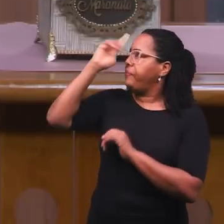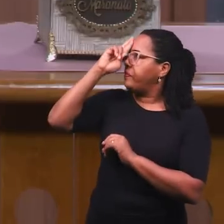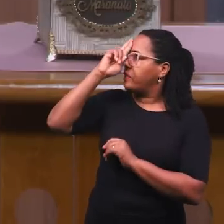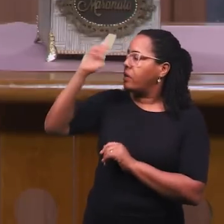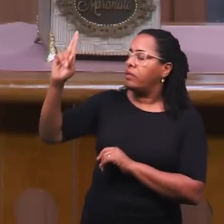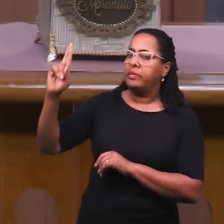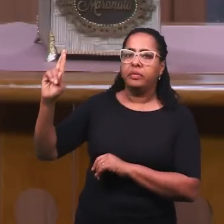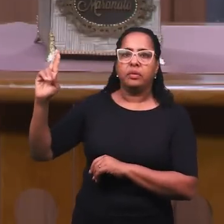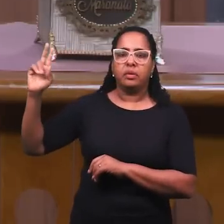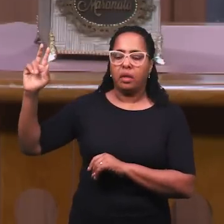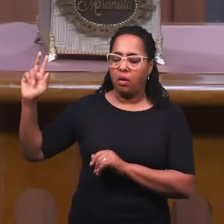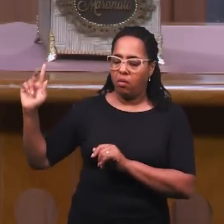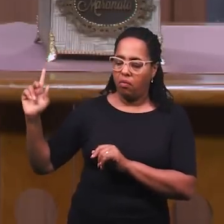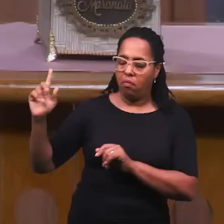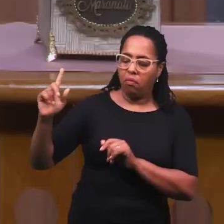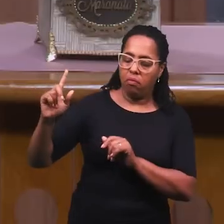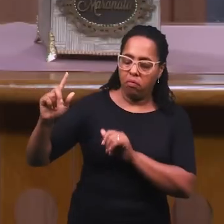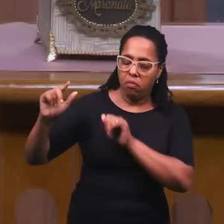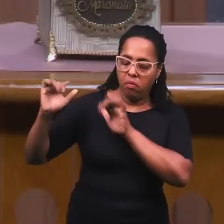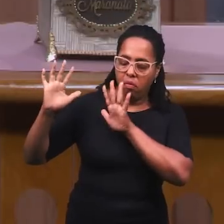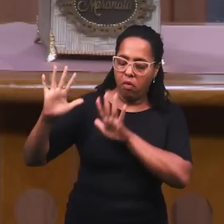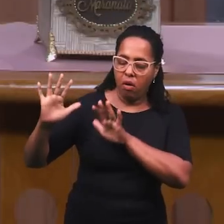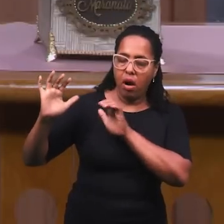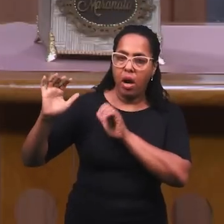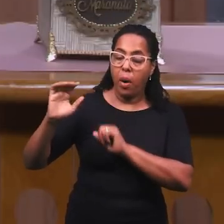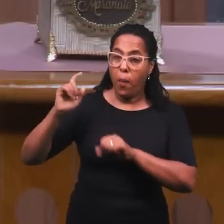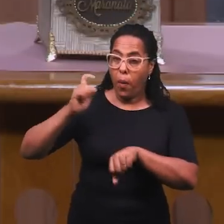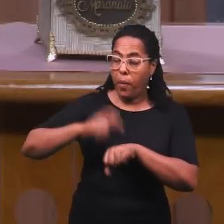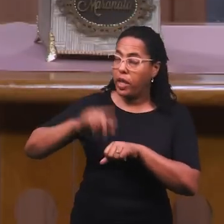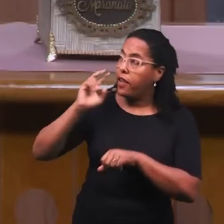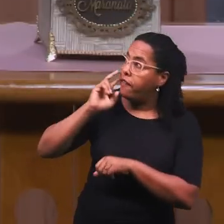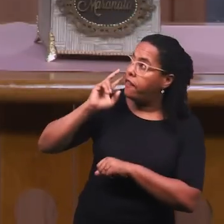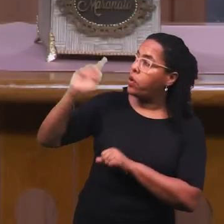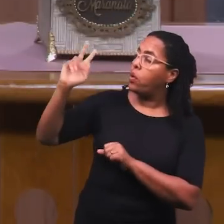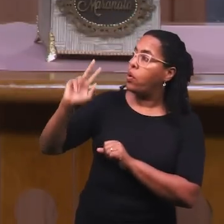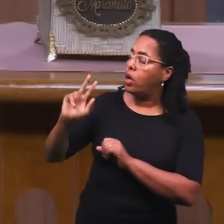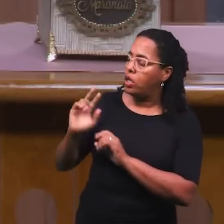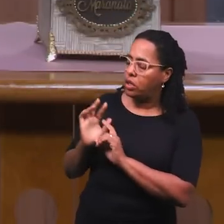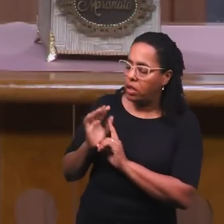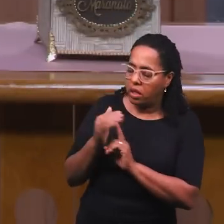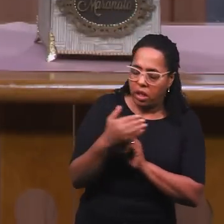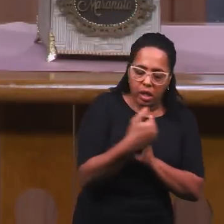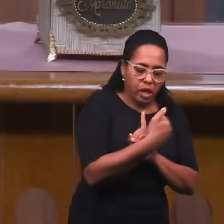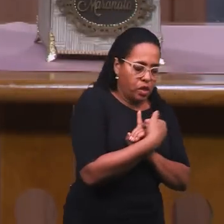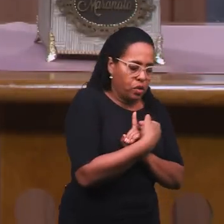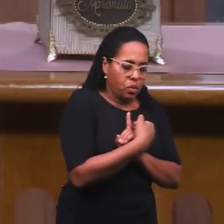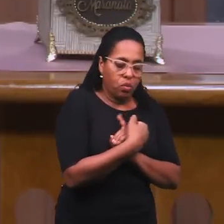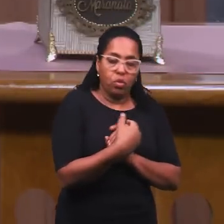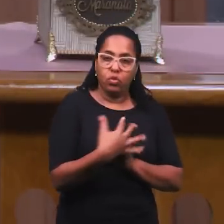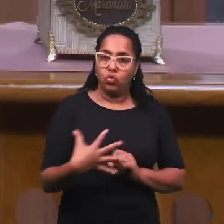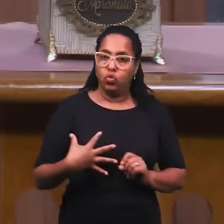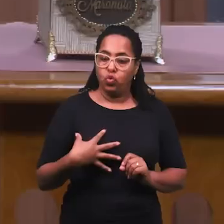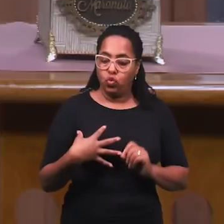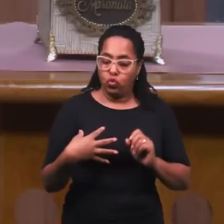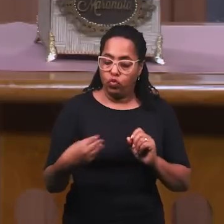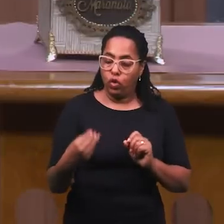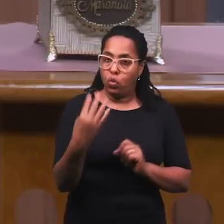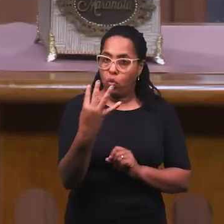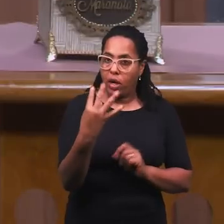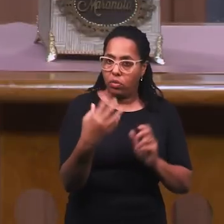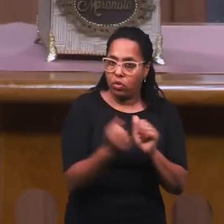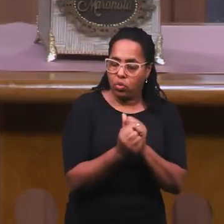do Senhor que estava ali. E a palavra diz que ele, ao ver o anjo, ele se esconde juntamente com os seus